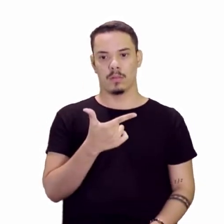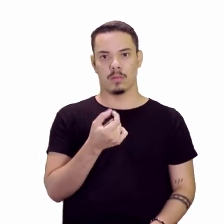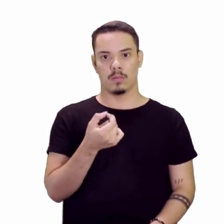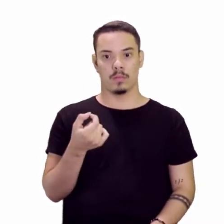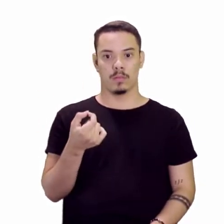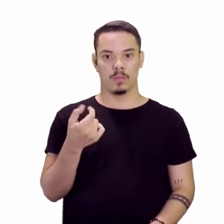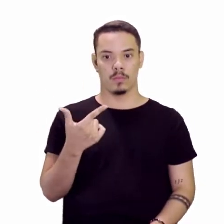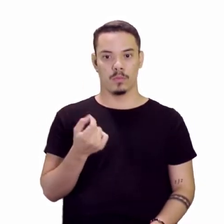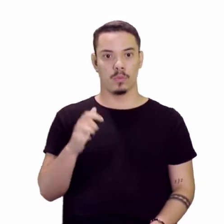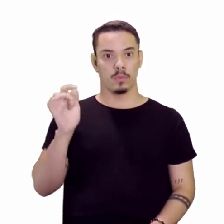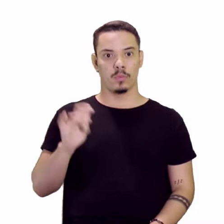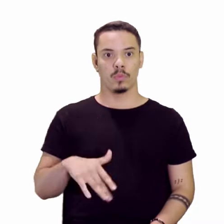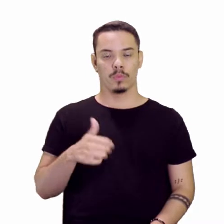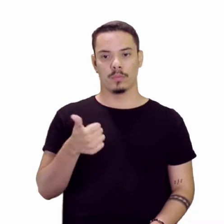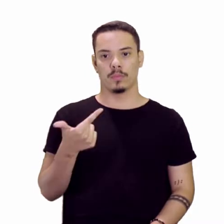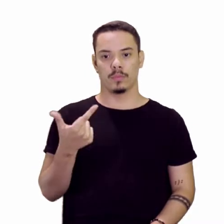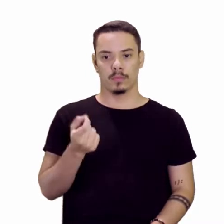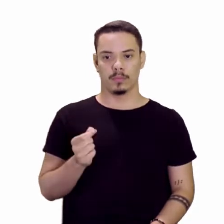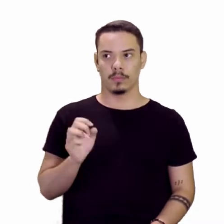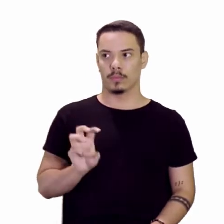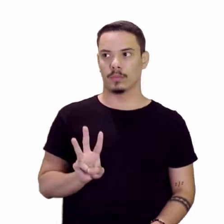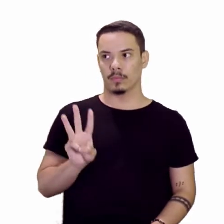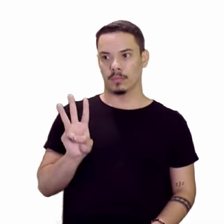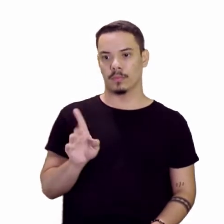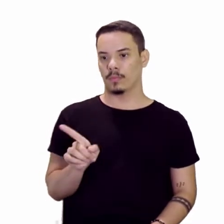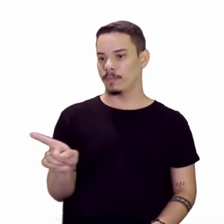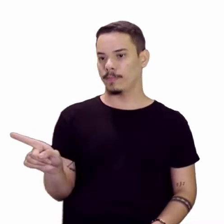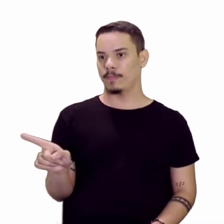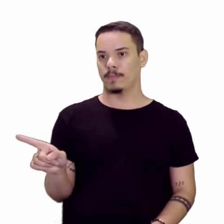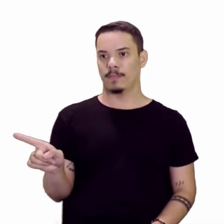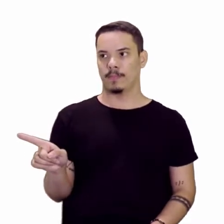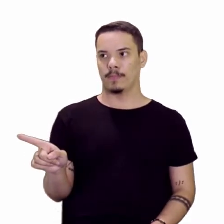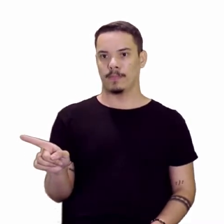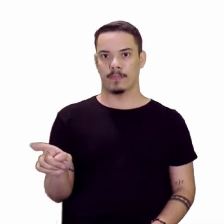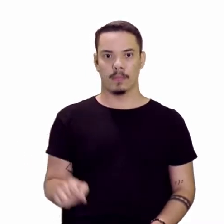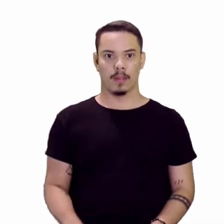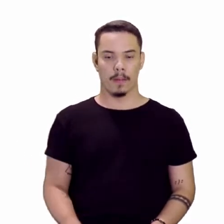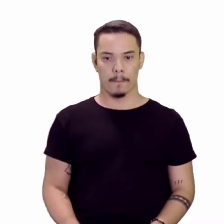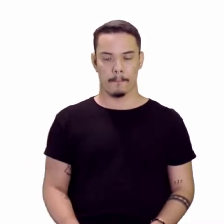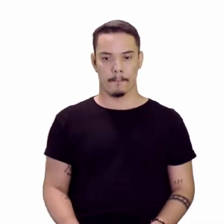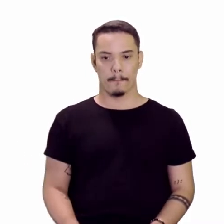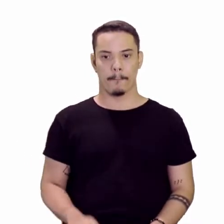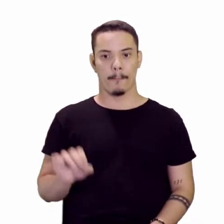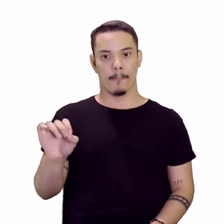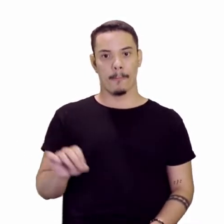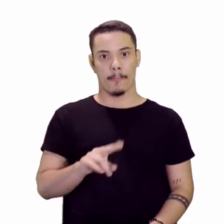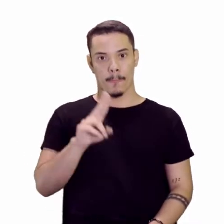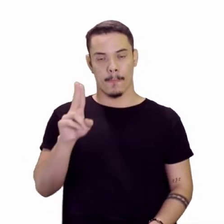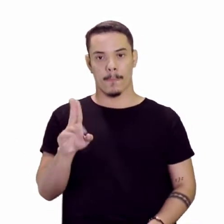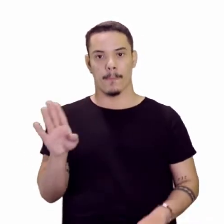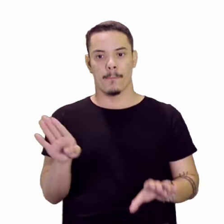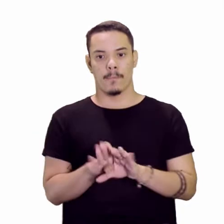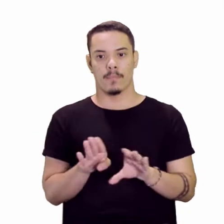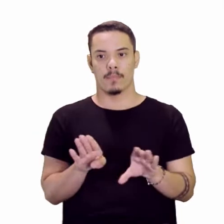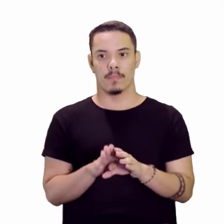2 e sobra um zero. 12 sobre o zero, 120 watts. Ou, né, transformando ali